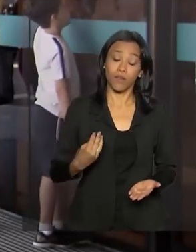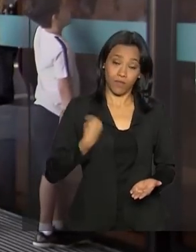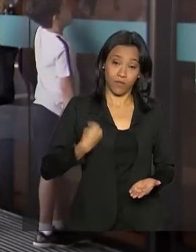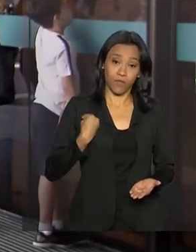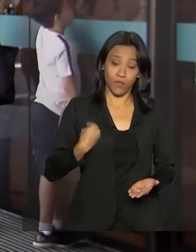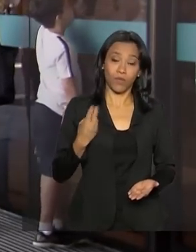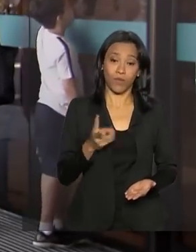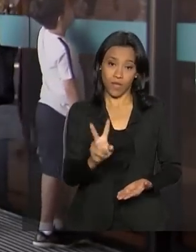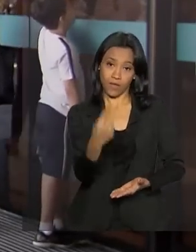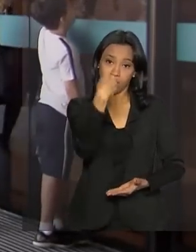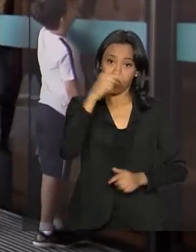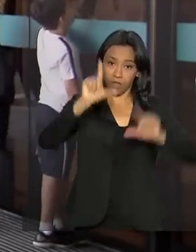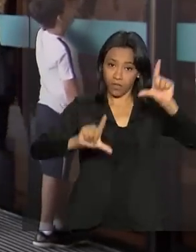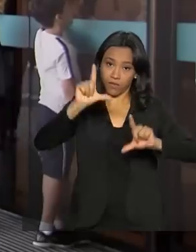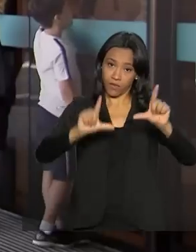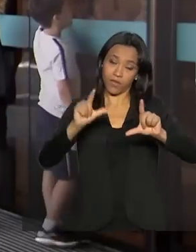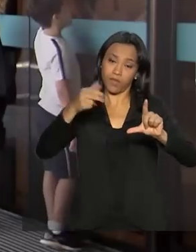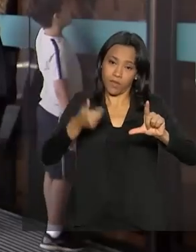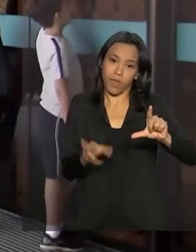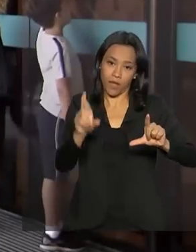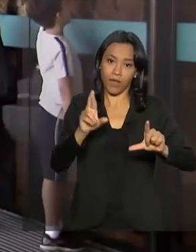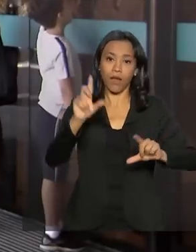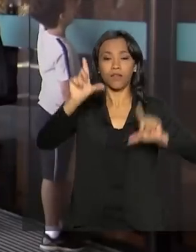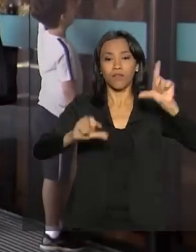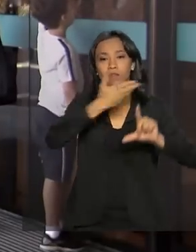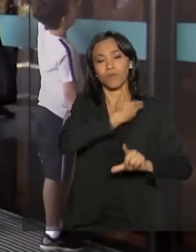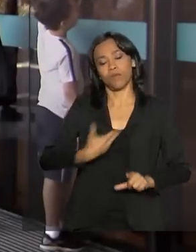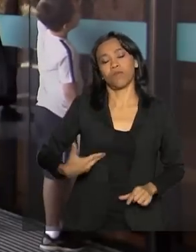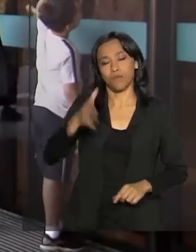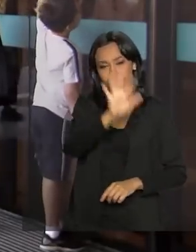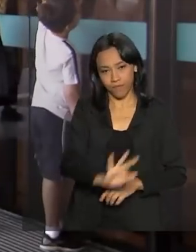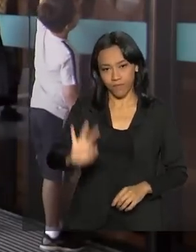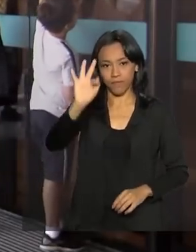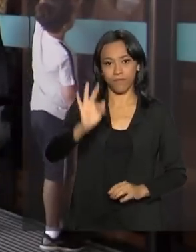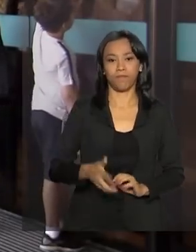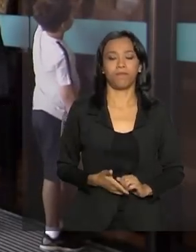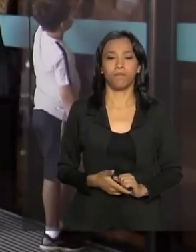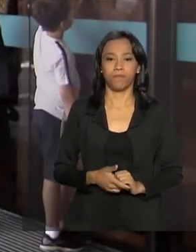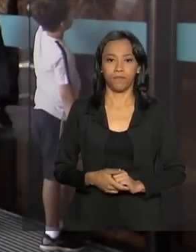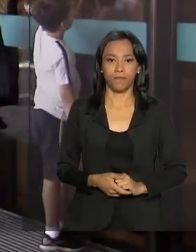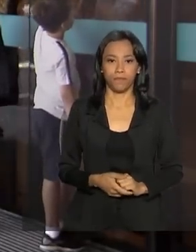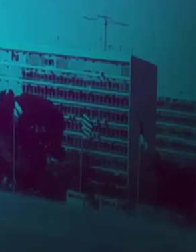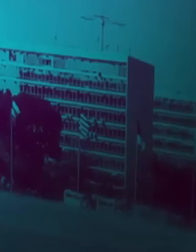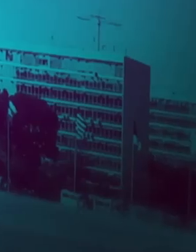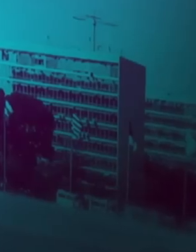conosco, continue acompanhando a programação da NBR, a TV do Governo Federal.